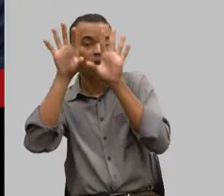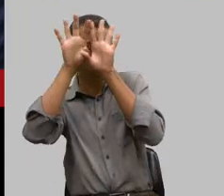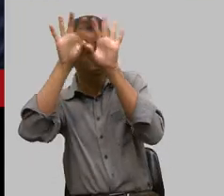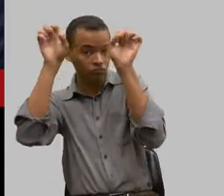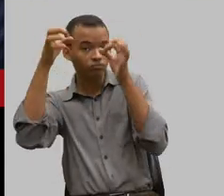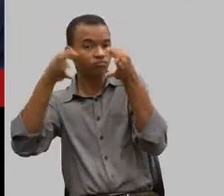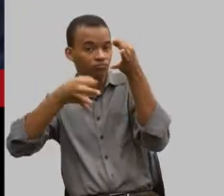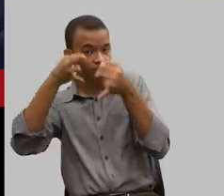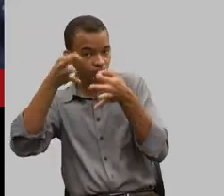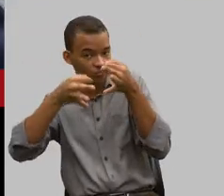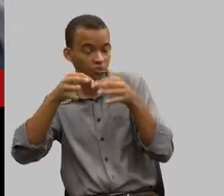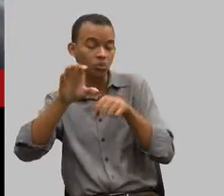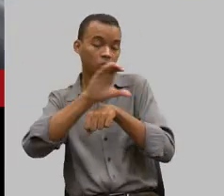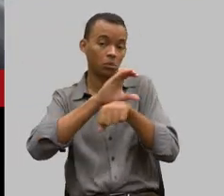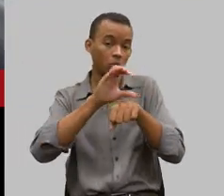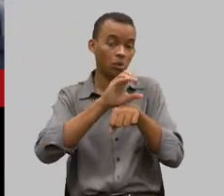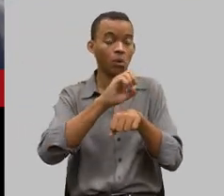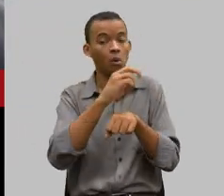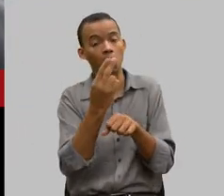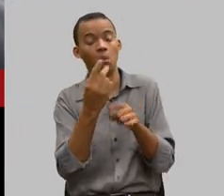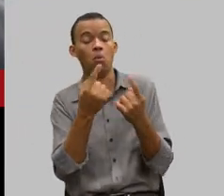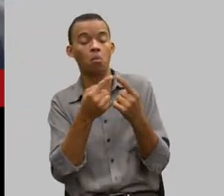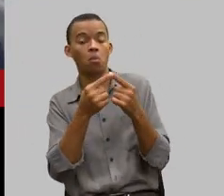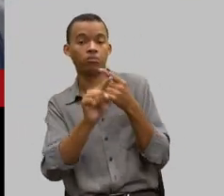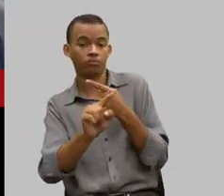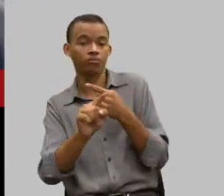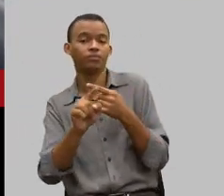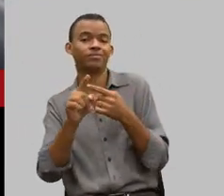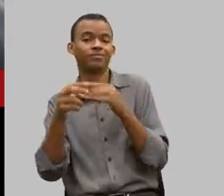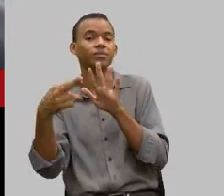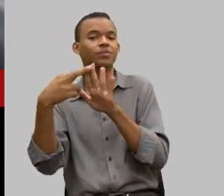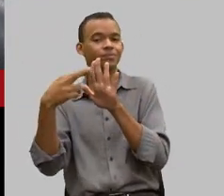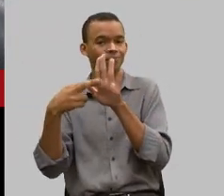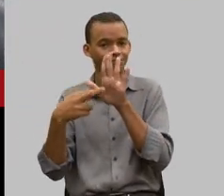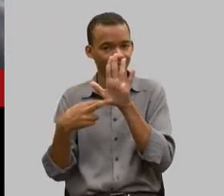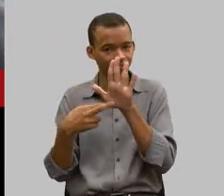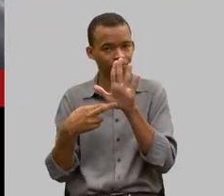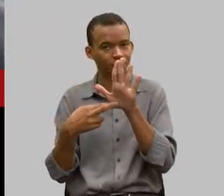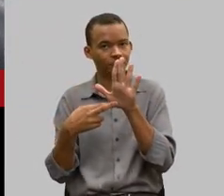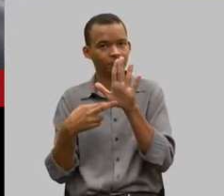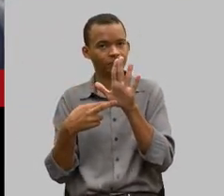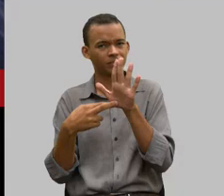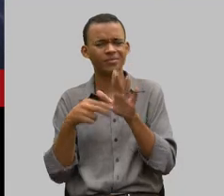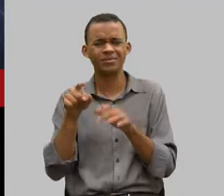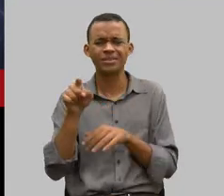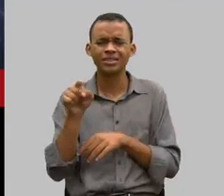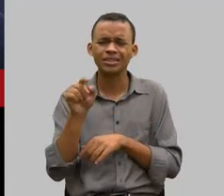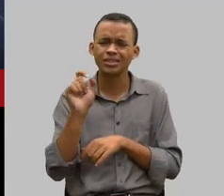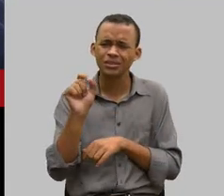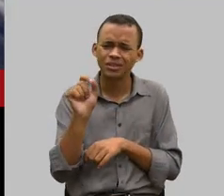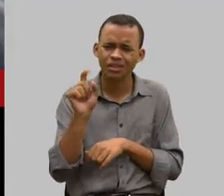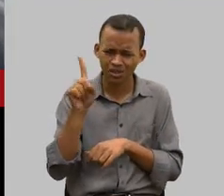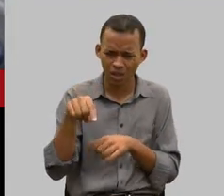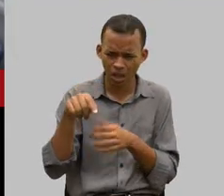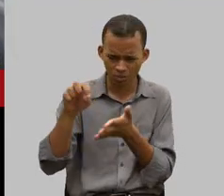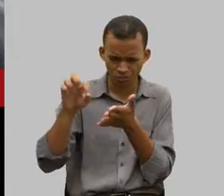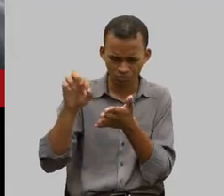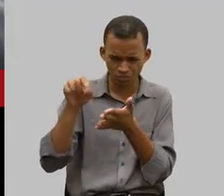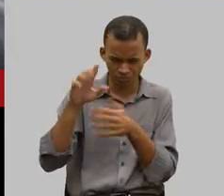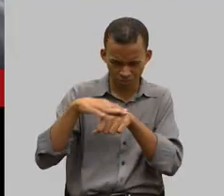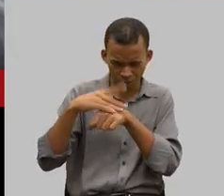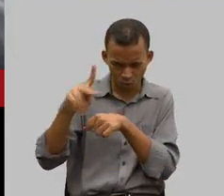constitucional ou inconstitucional a norma a de Se não me engano inclusive de autoria de vossa excelência a época